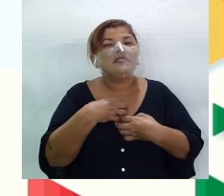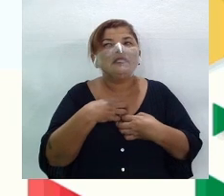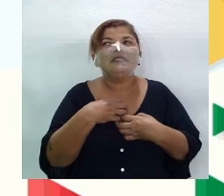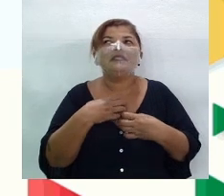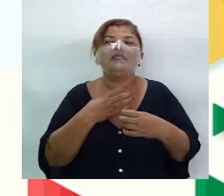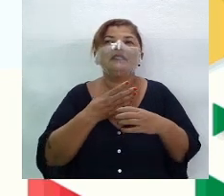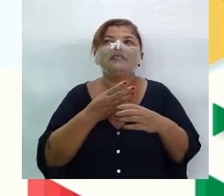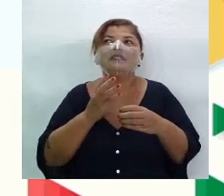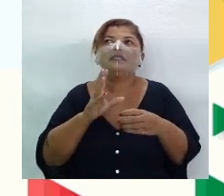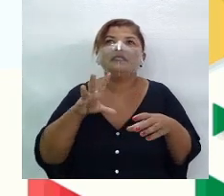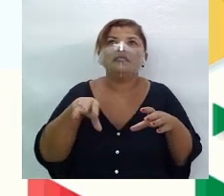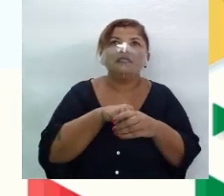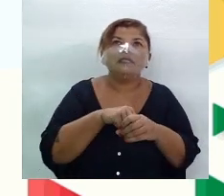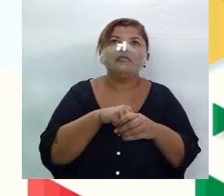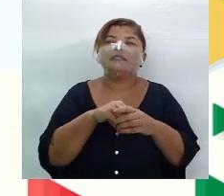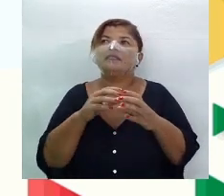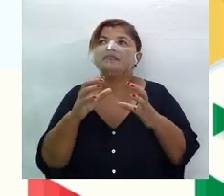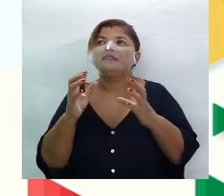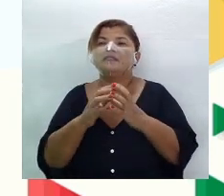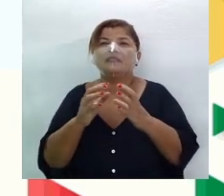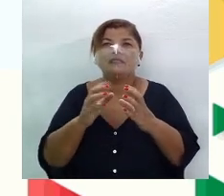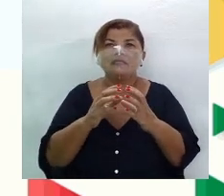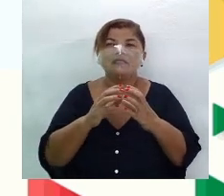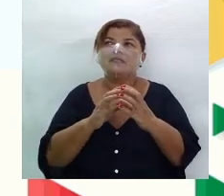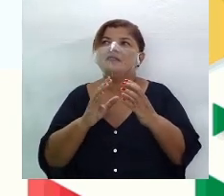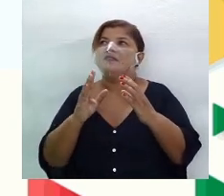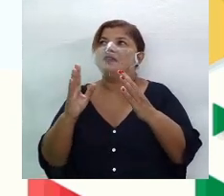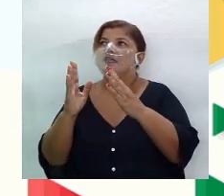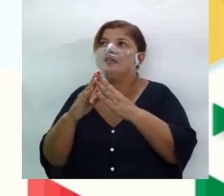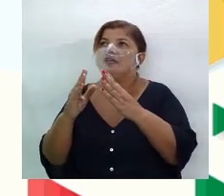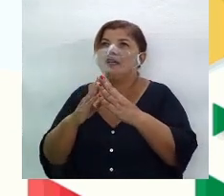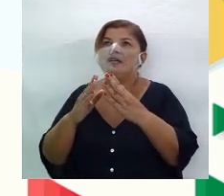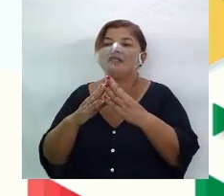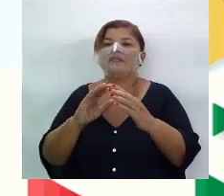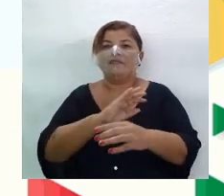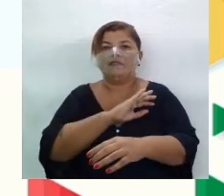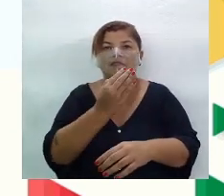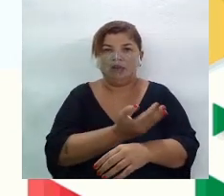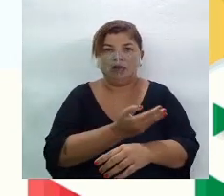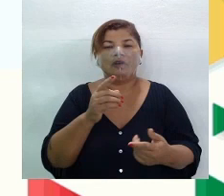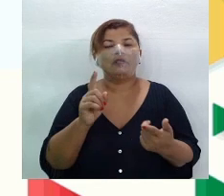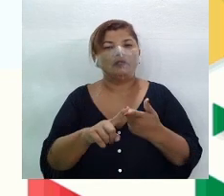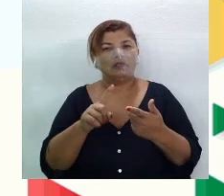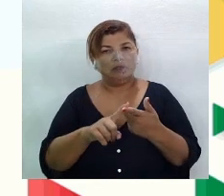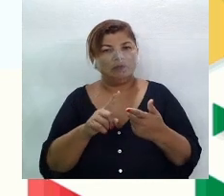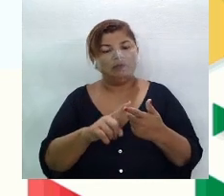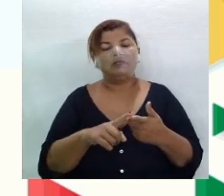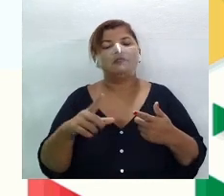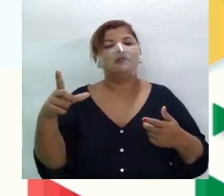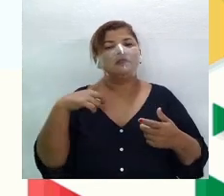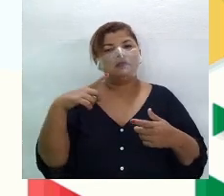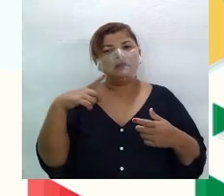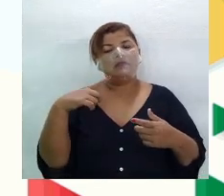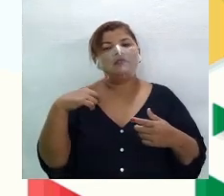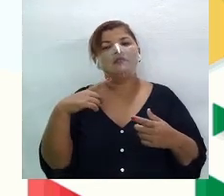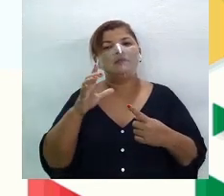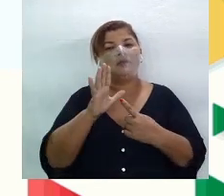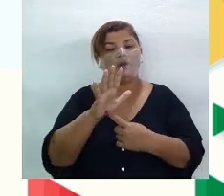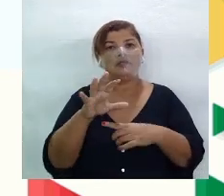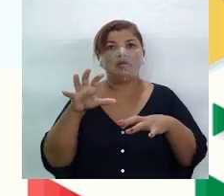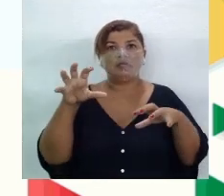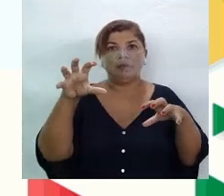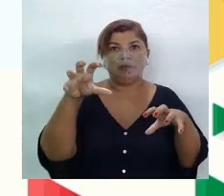lugar. Ruas, sobrados, Casa Forte é muito abordado na obra Assombrações do Recife